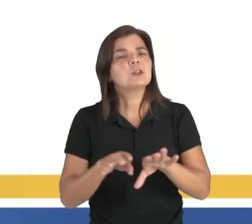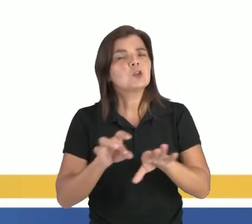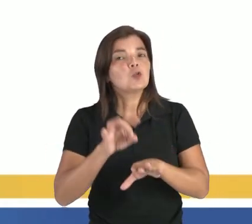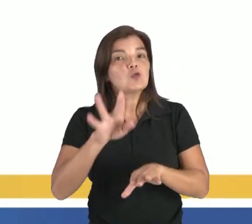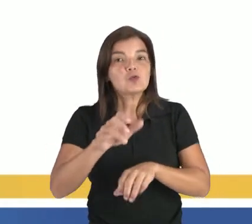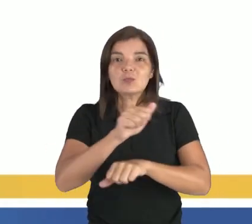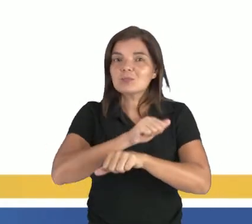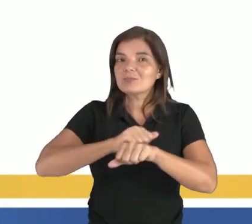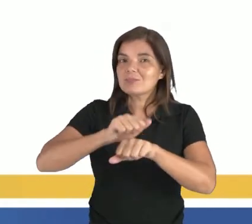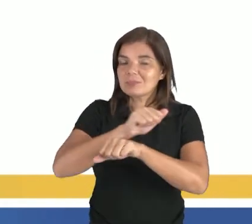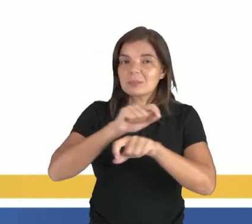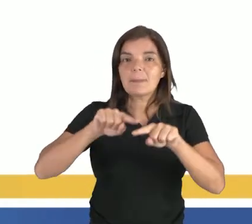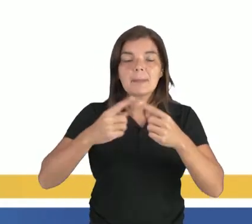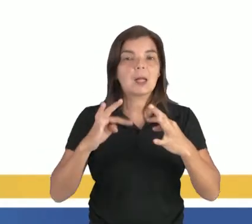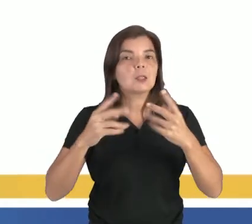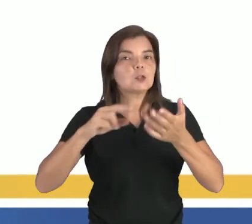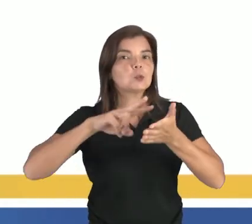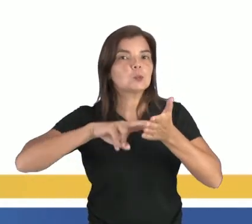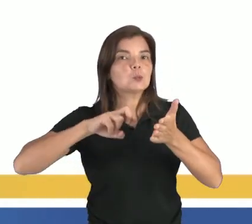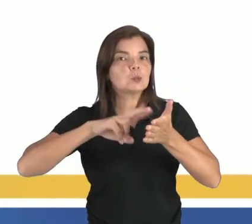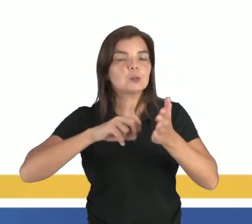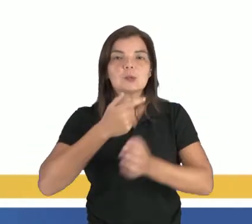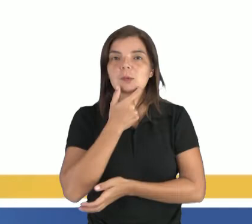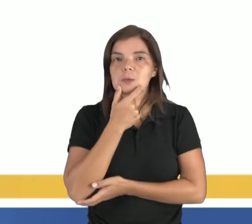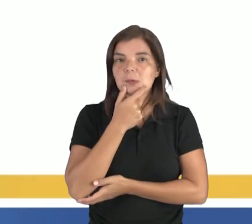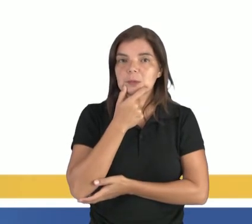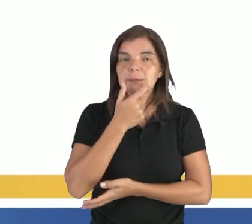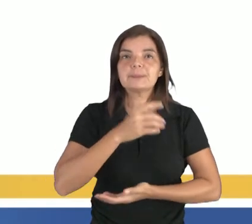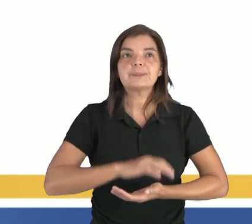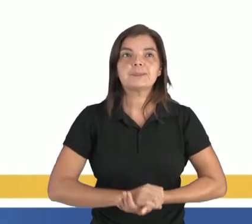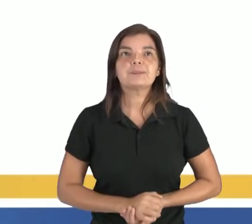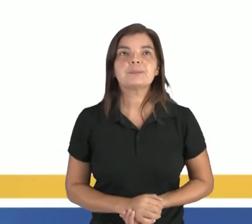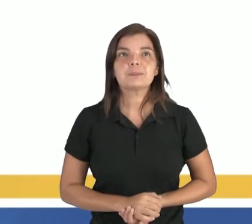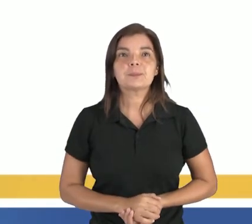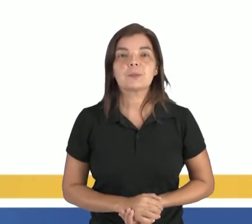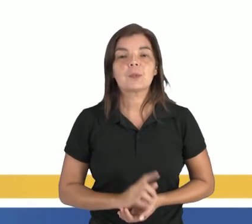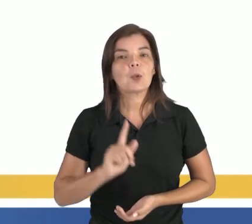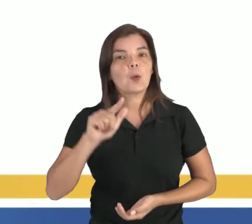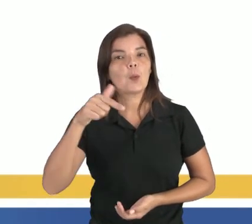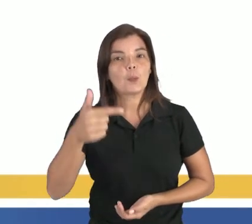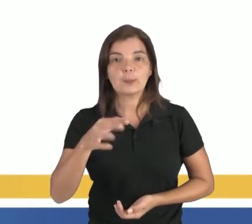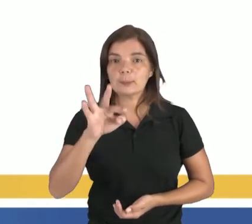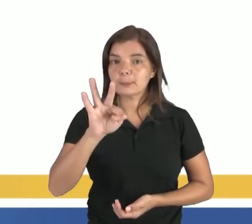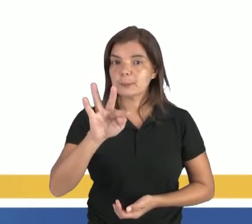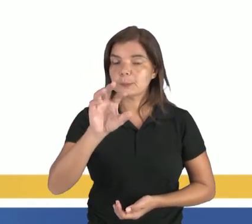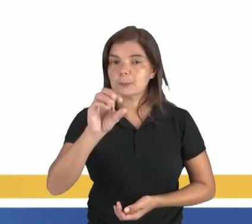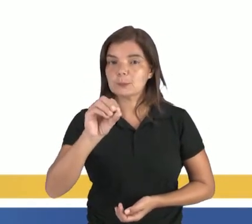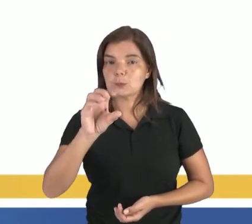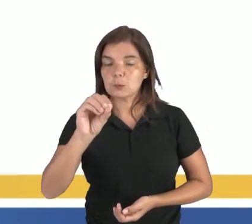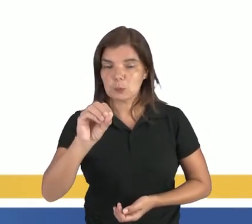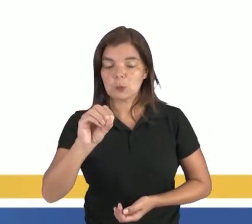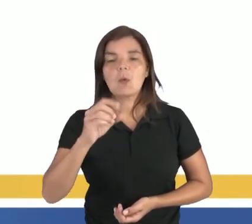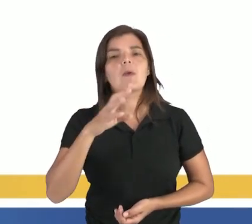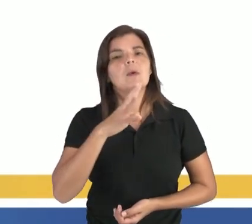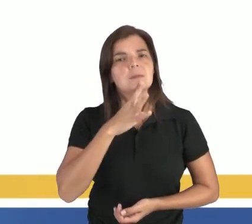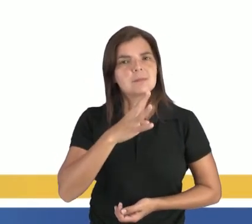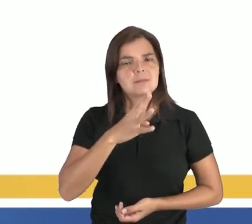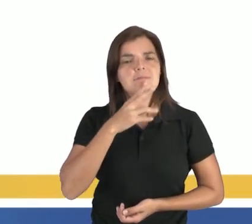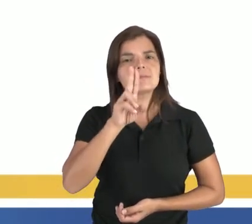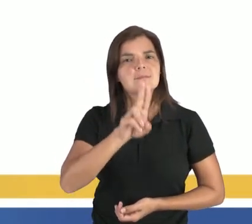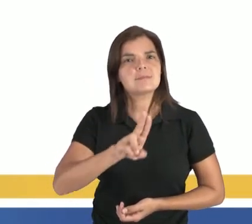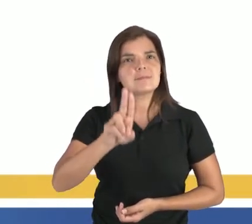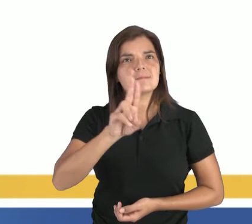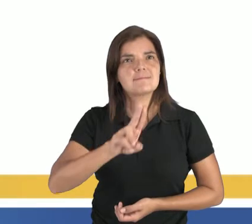para os advérbios, gente, todos os vocabulários de inglês. Outro advérbio que nós temos aqui bastante usado